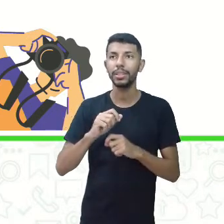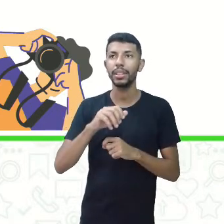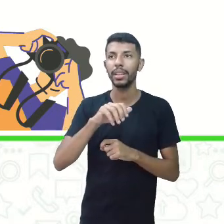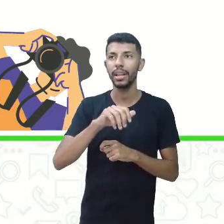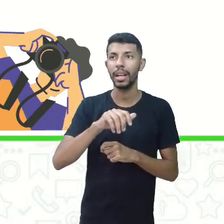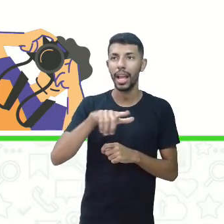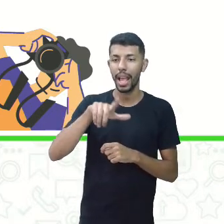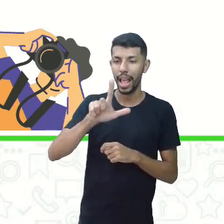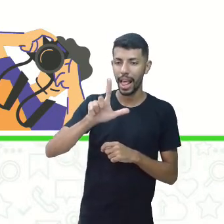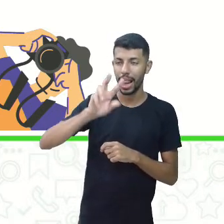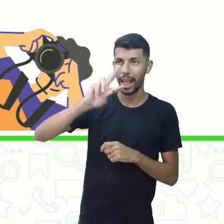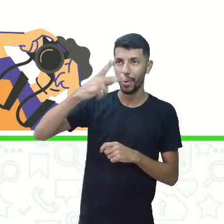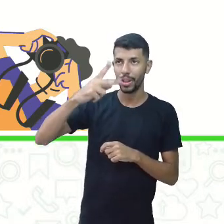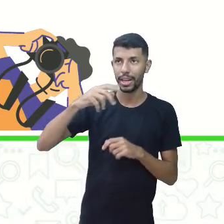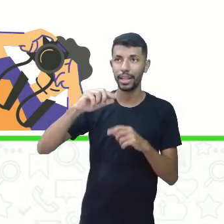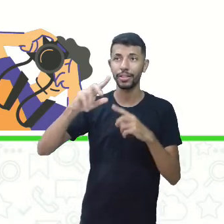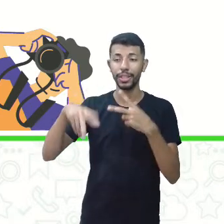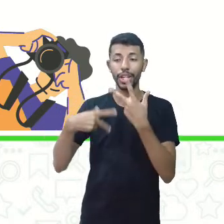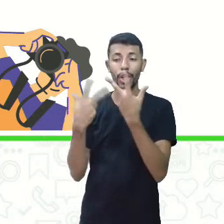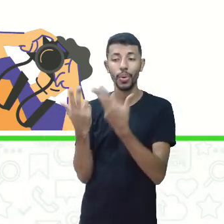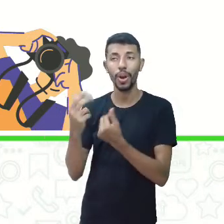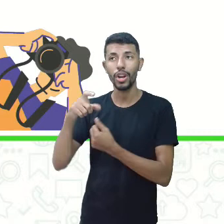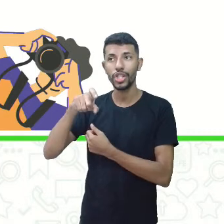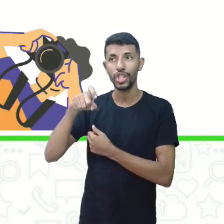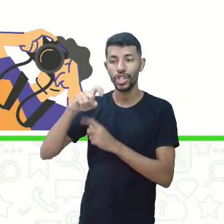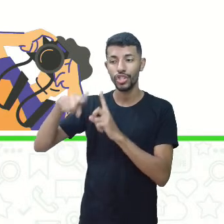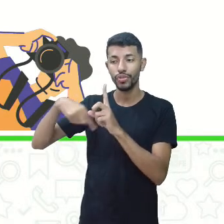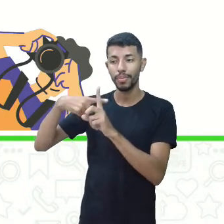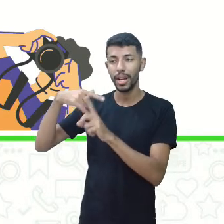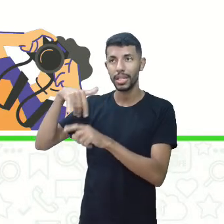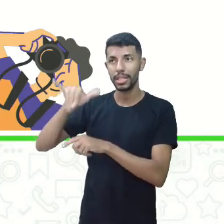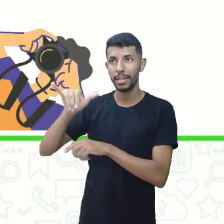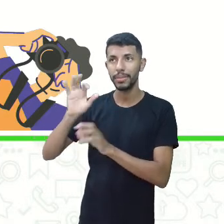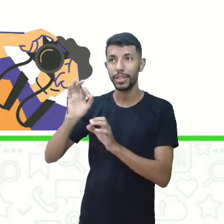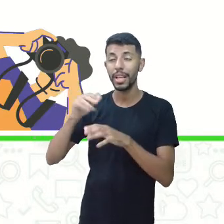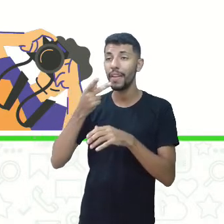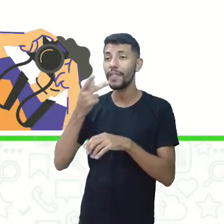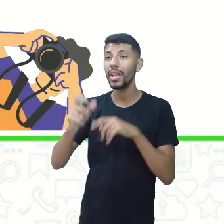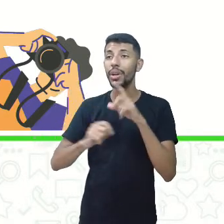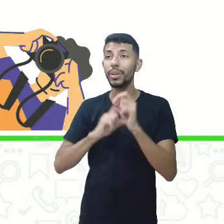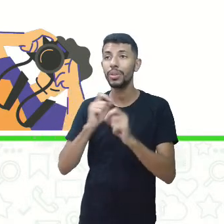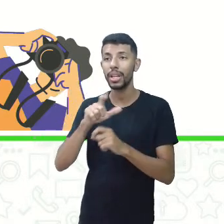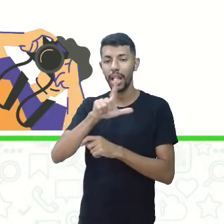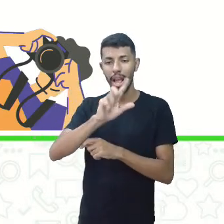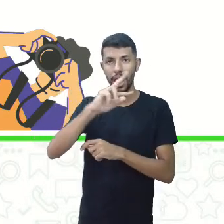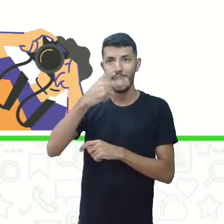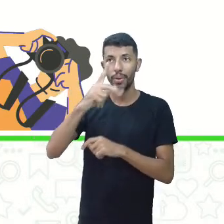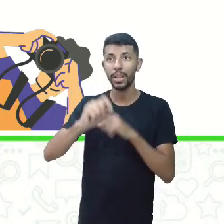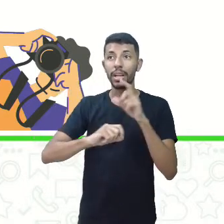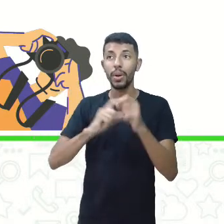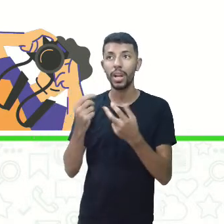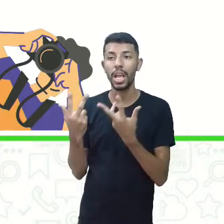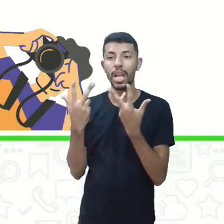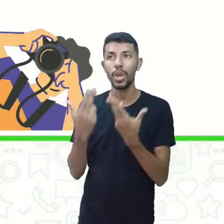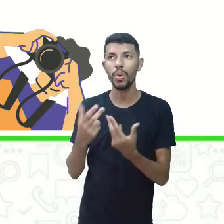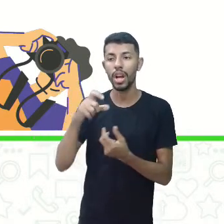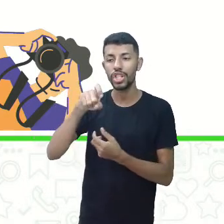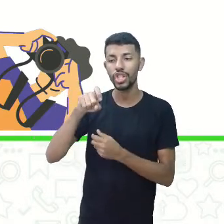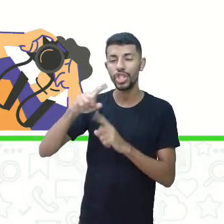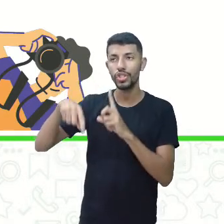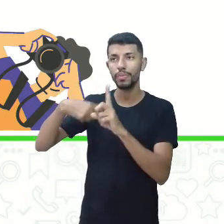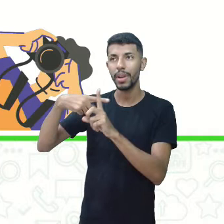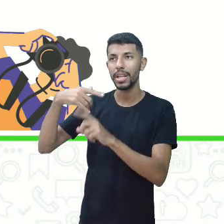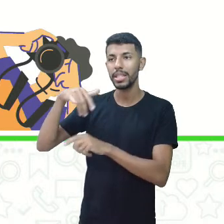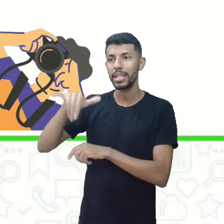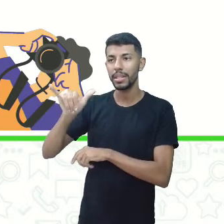2 vezes a mesma medida, é igual a x mais y. Ele está dizendo que L ao quadrado é igual a x mais y.